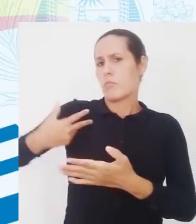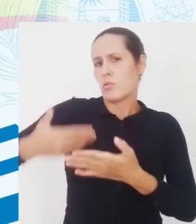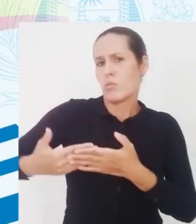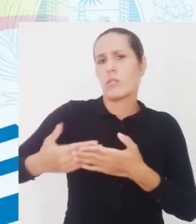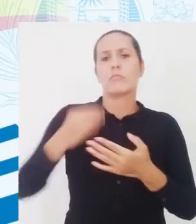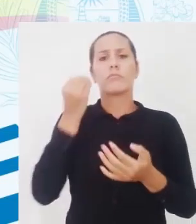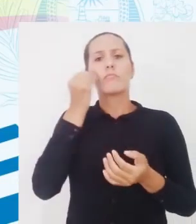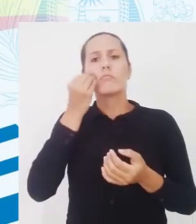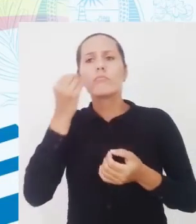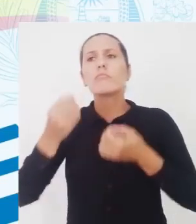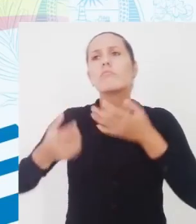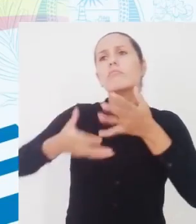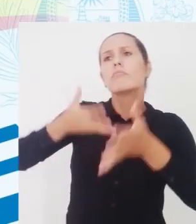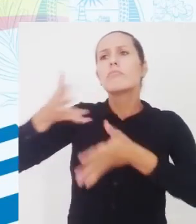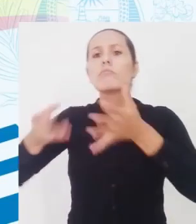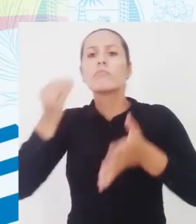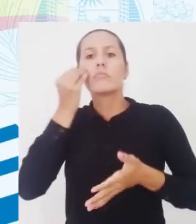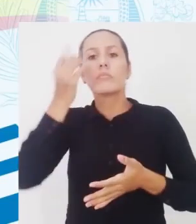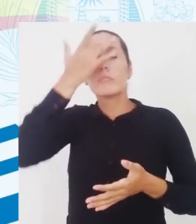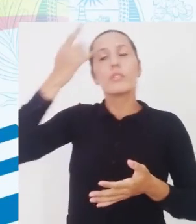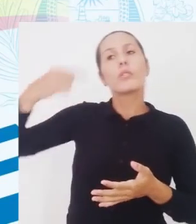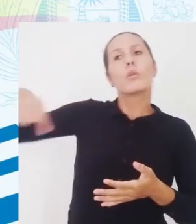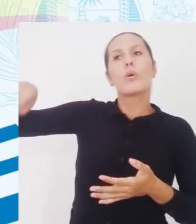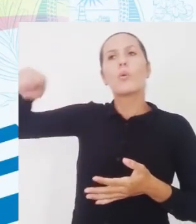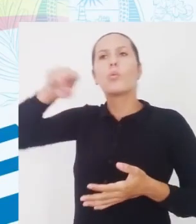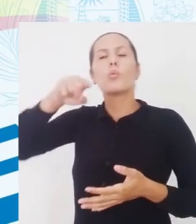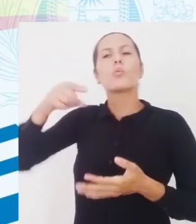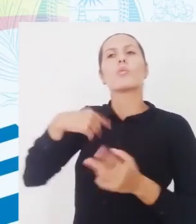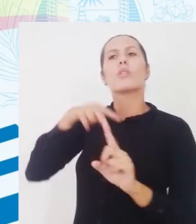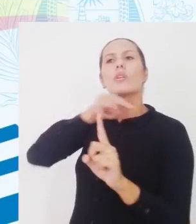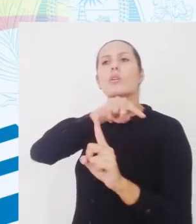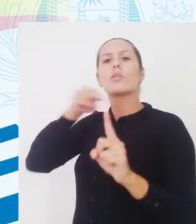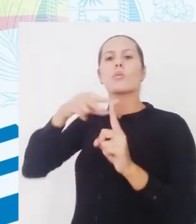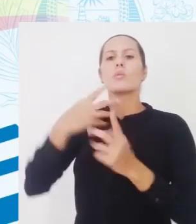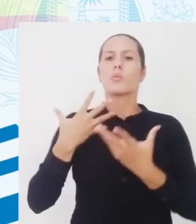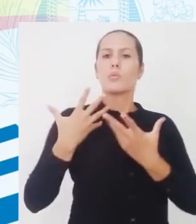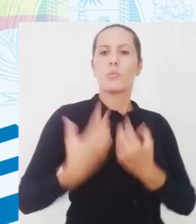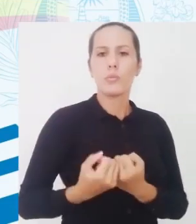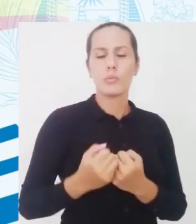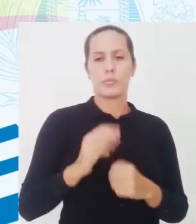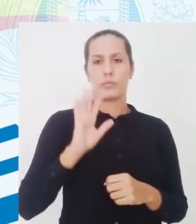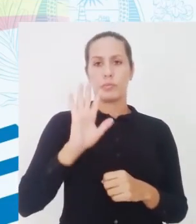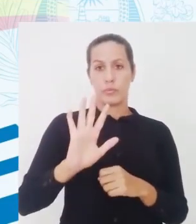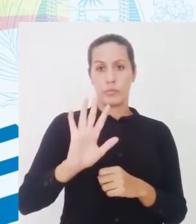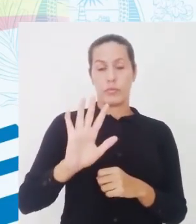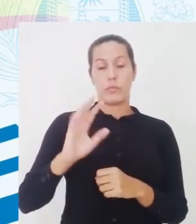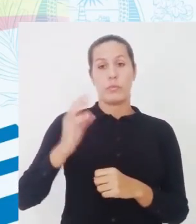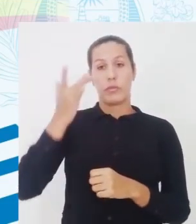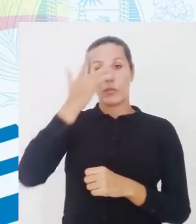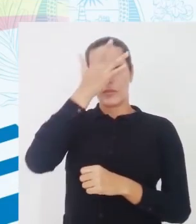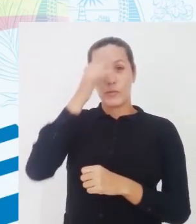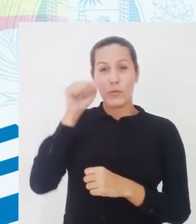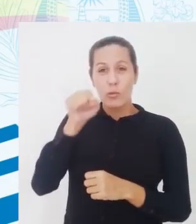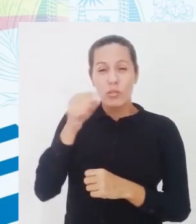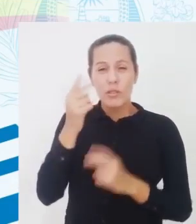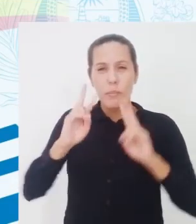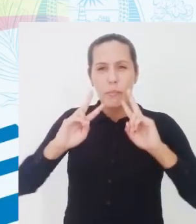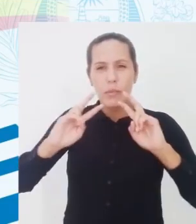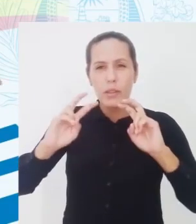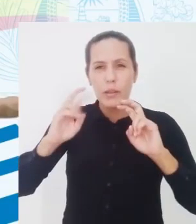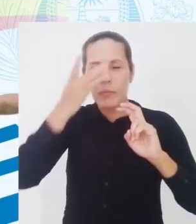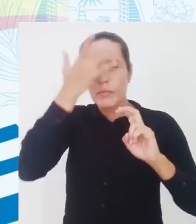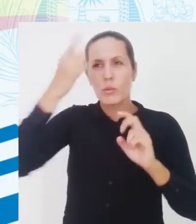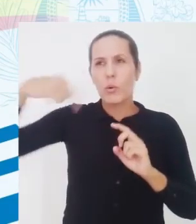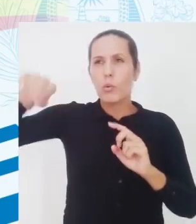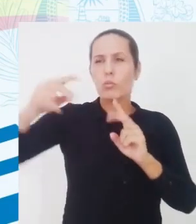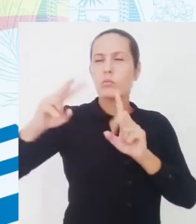elas têm que vir bem justificadas e bem argumentadas com fatos. Já outras, você pode usar da sua experiência